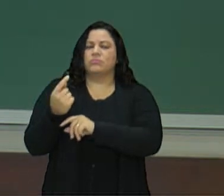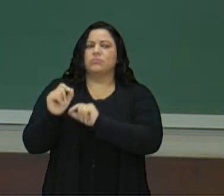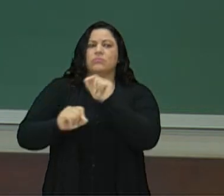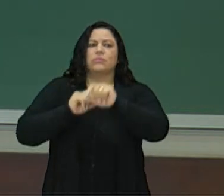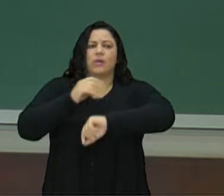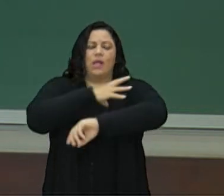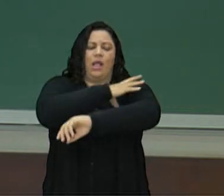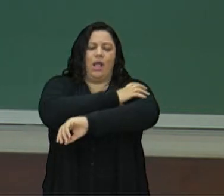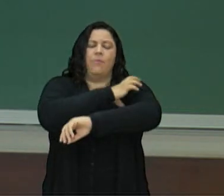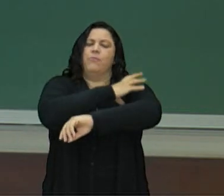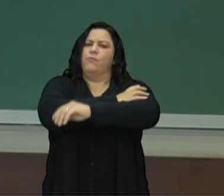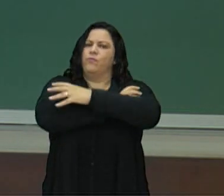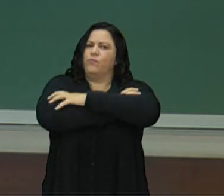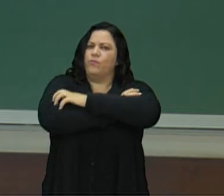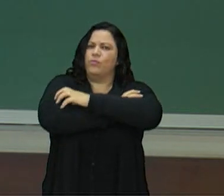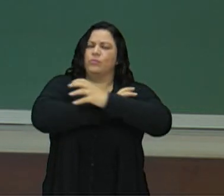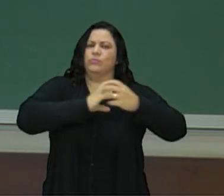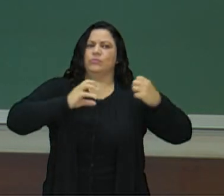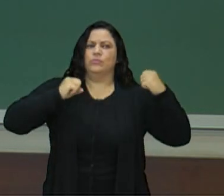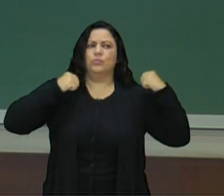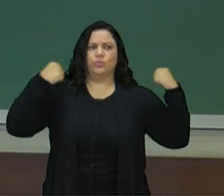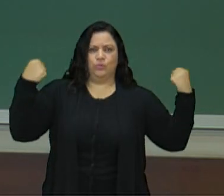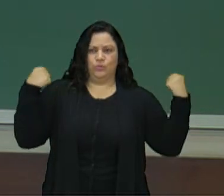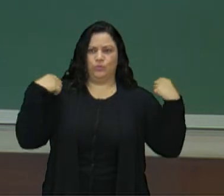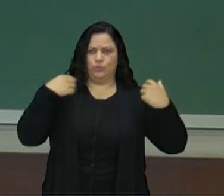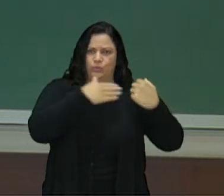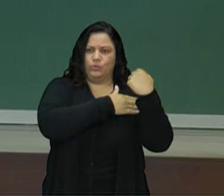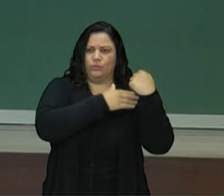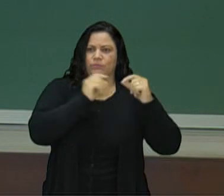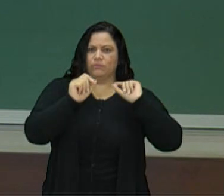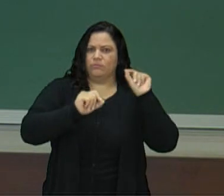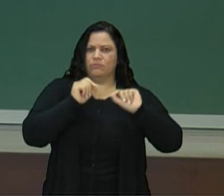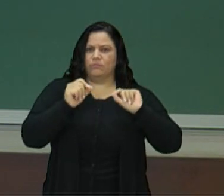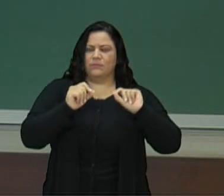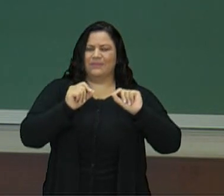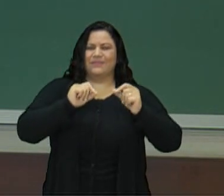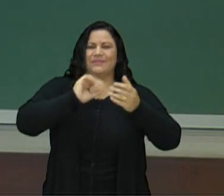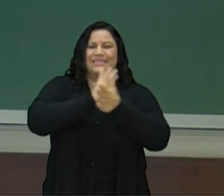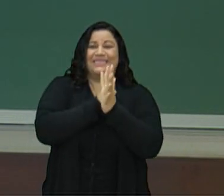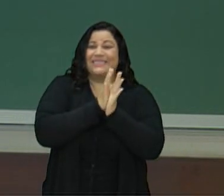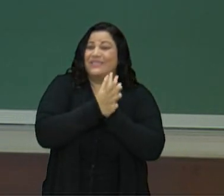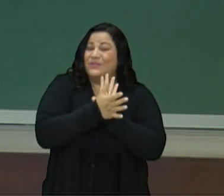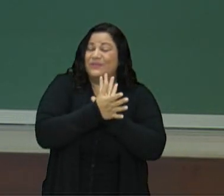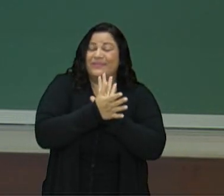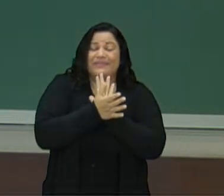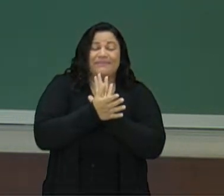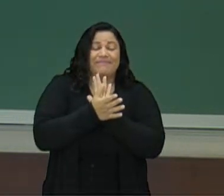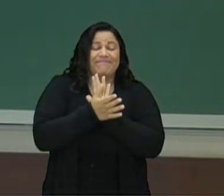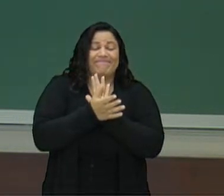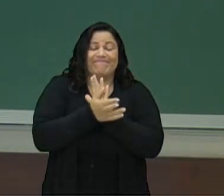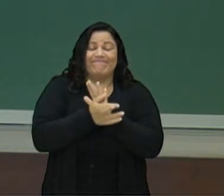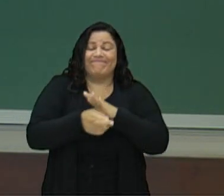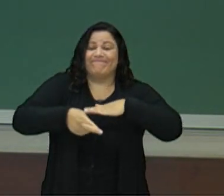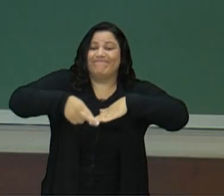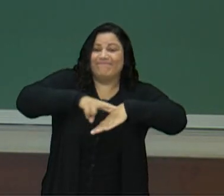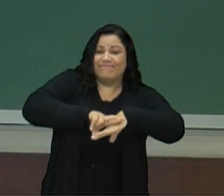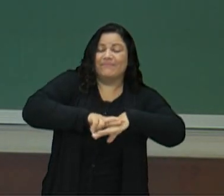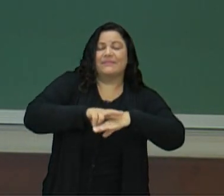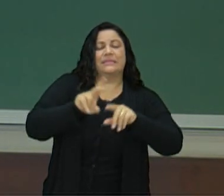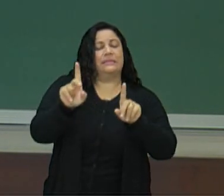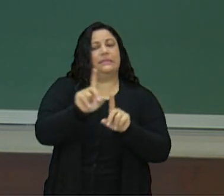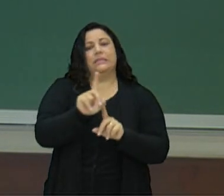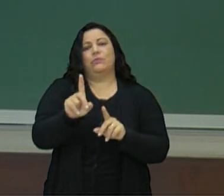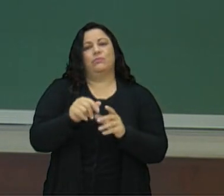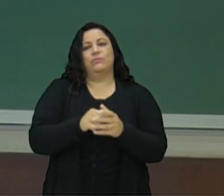G1. Se você destruir uma célula muscular, você não repõe. Por isso que quando você começa a ter perda de células musculares no